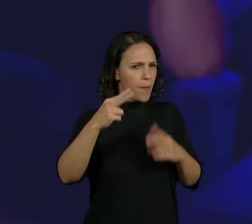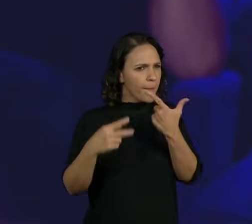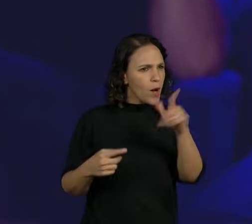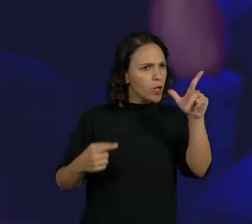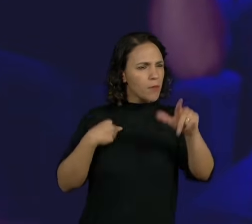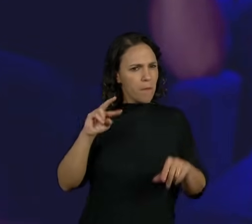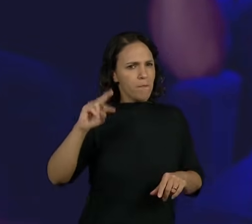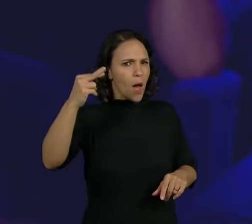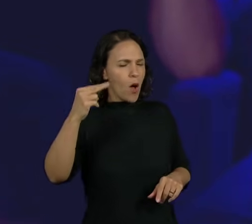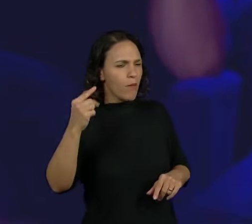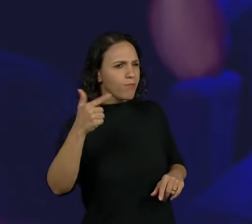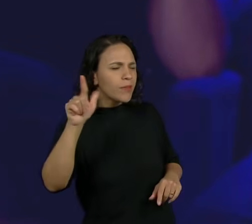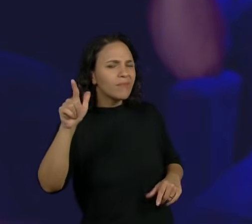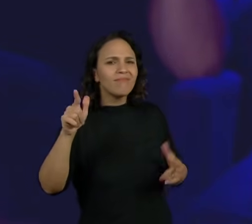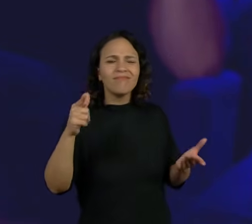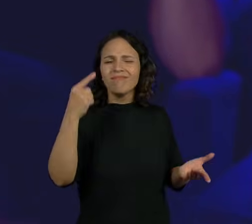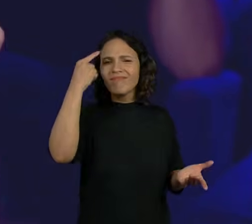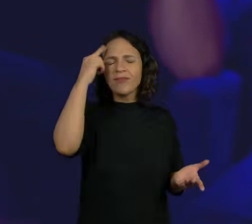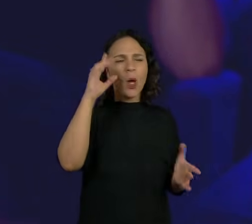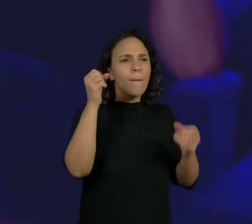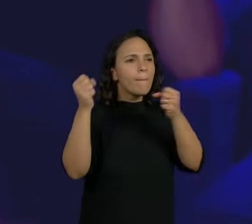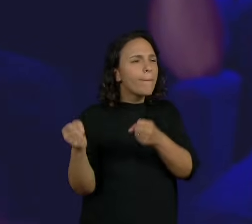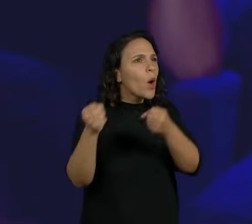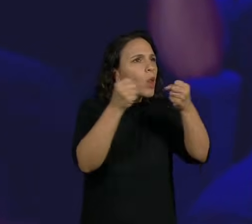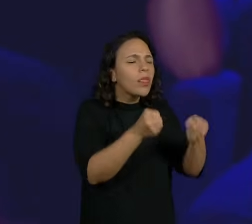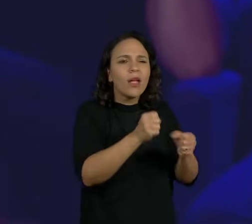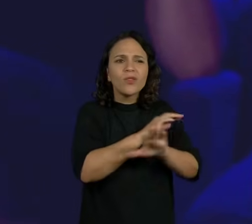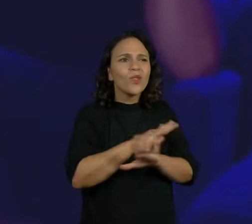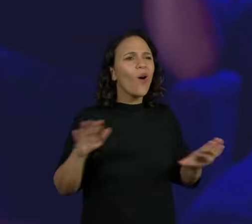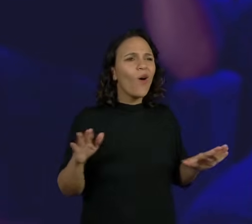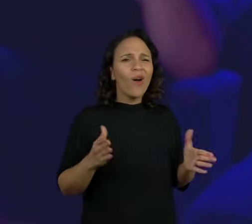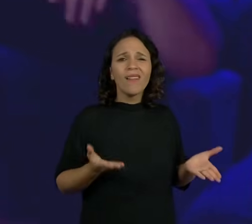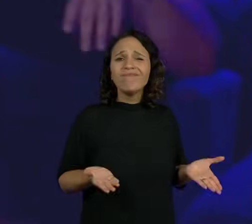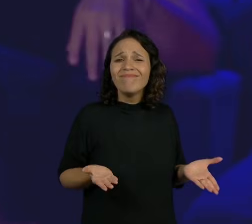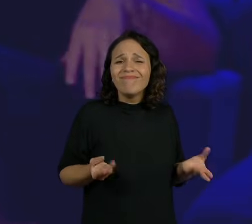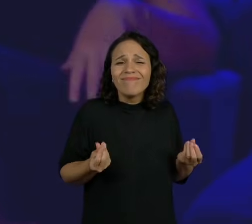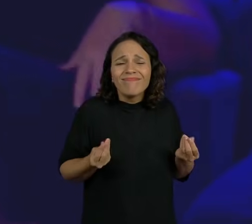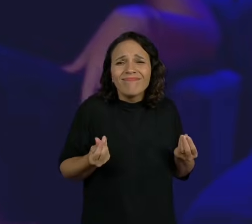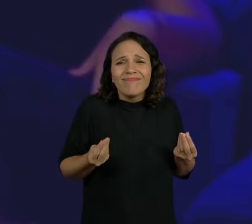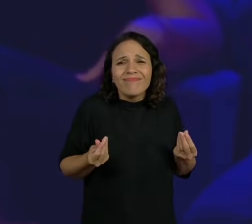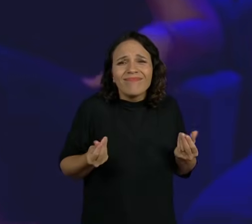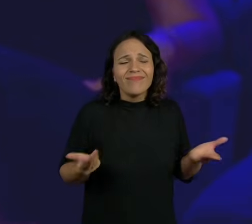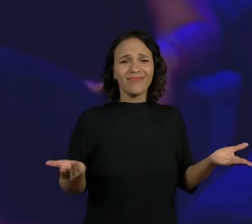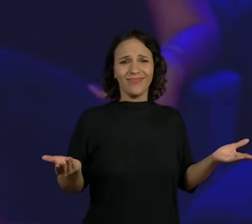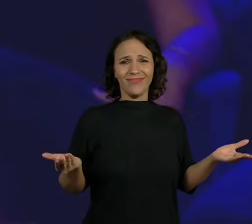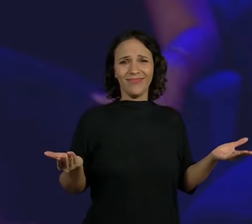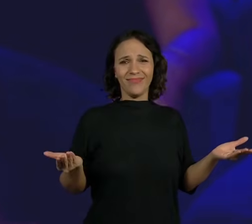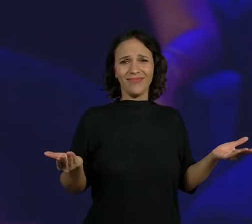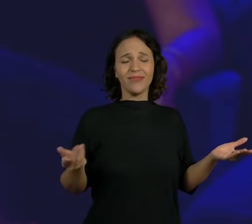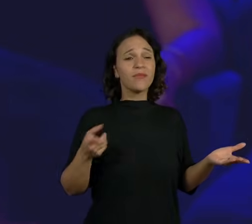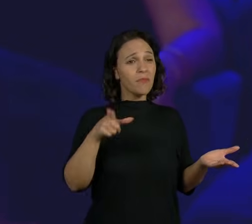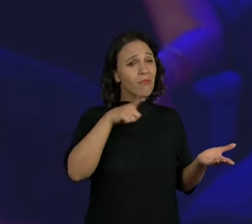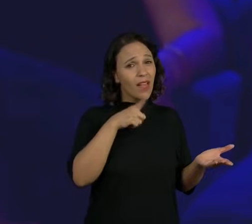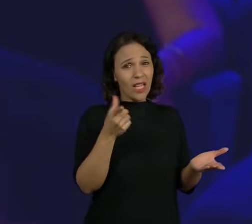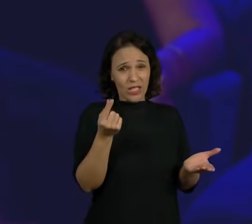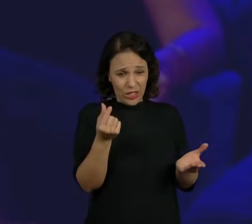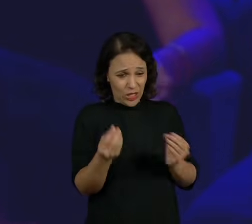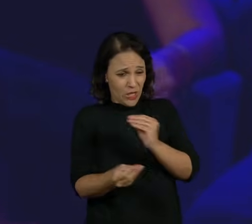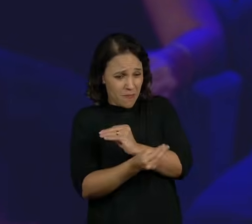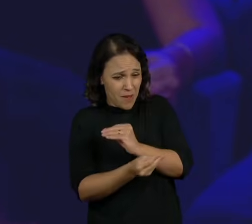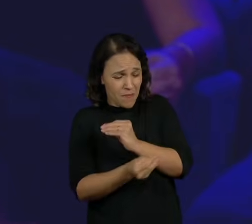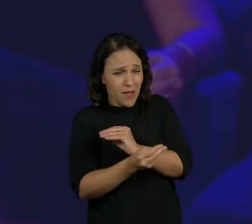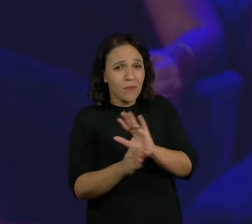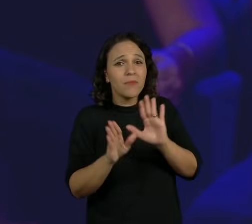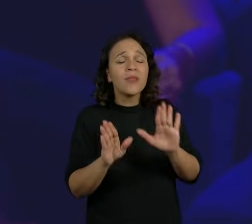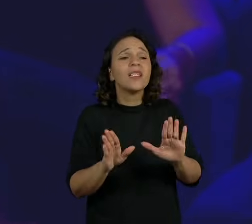para estar num outro cargo, para estar é poder. E é corromper, além da corrupção, como a gente conhece,